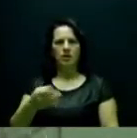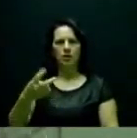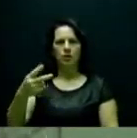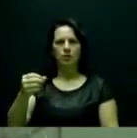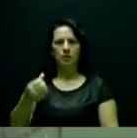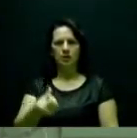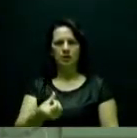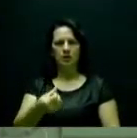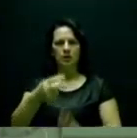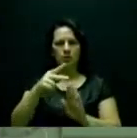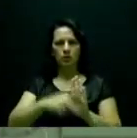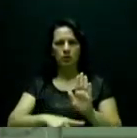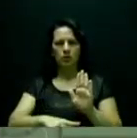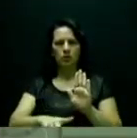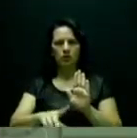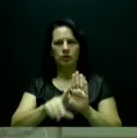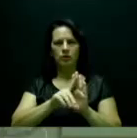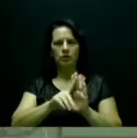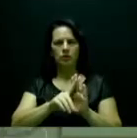249/2016, projeto de lei número